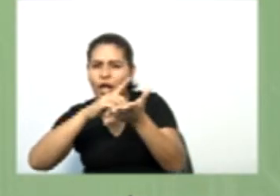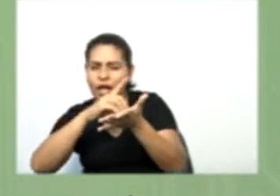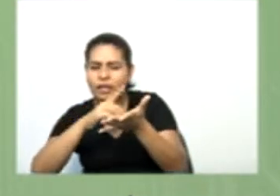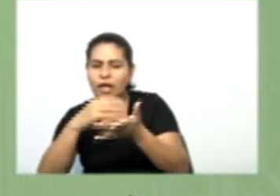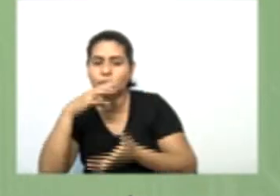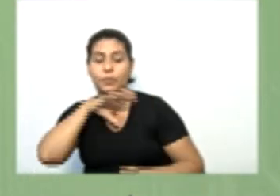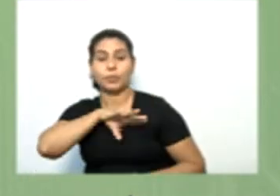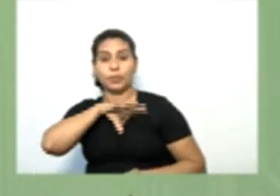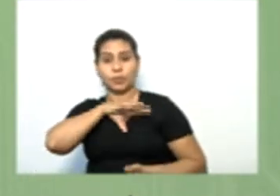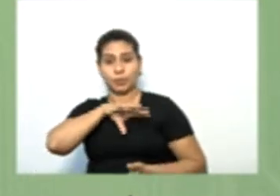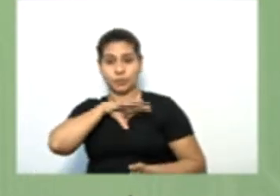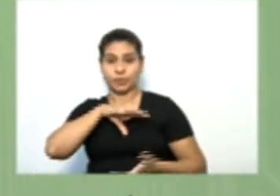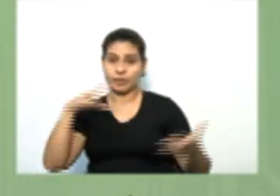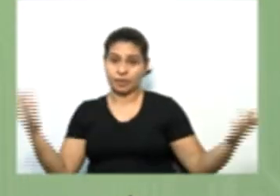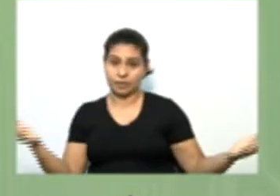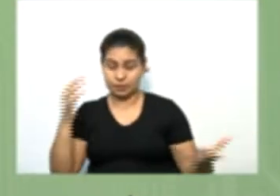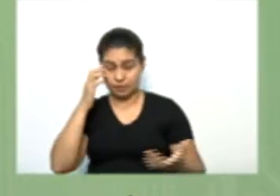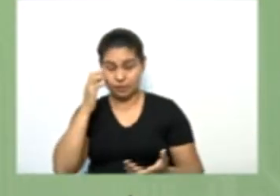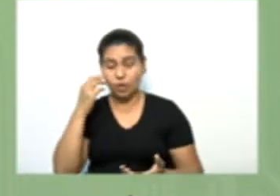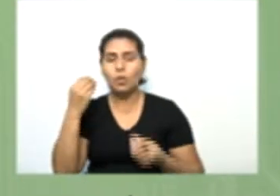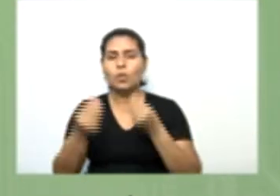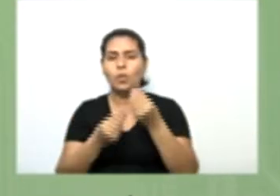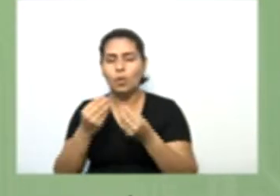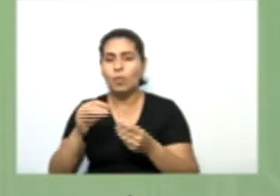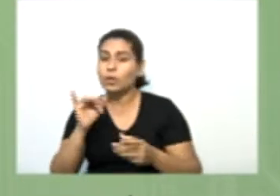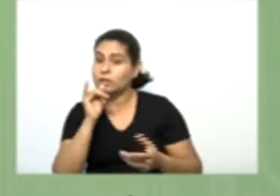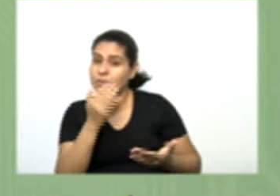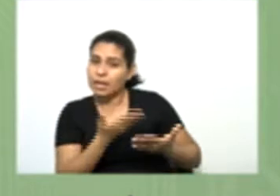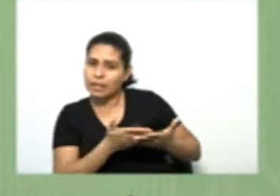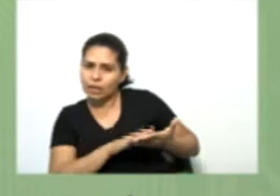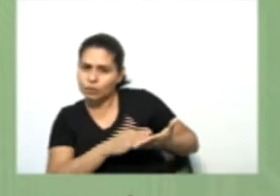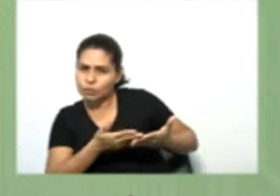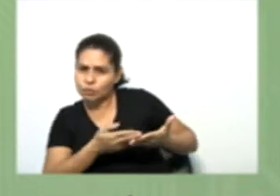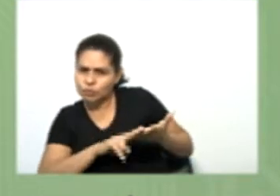pegar literalmente, fazer a tradução ou